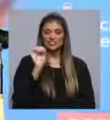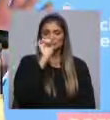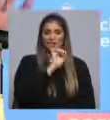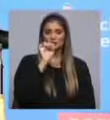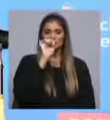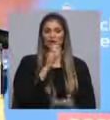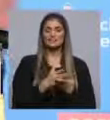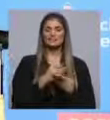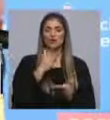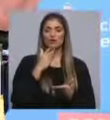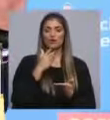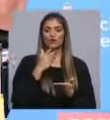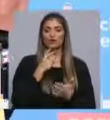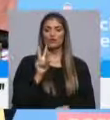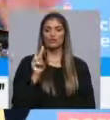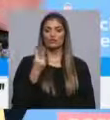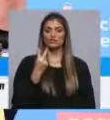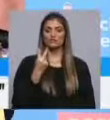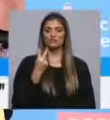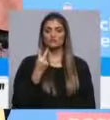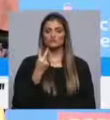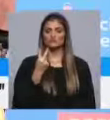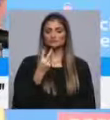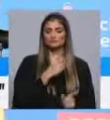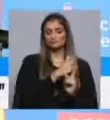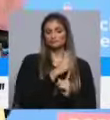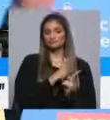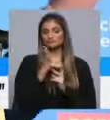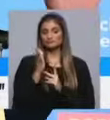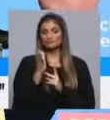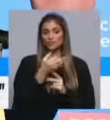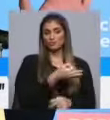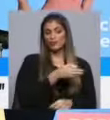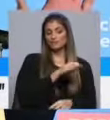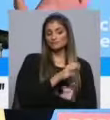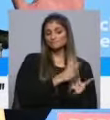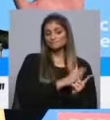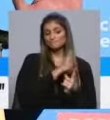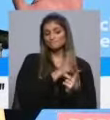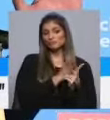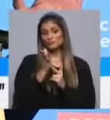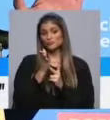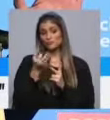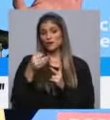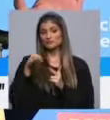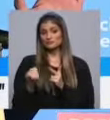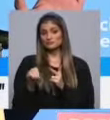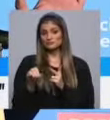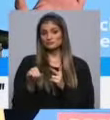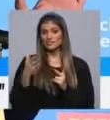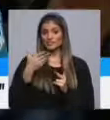só entre duas insígnias, PS e o PSD.